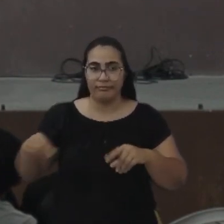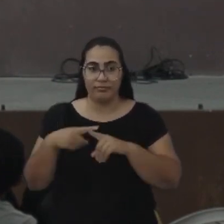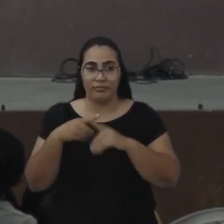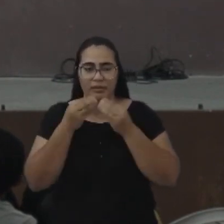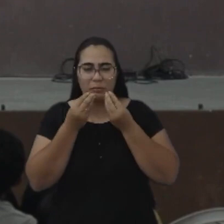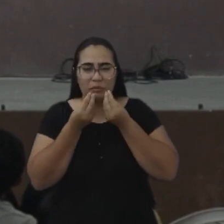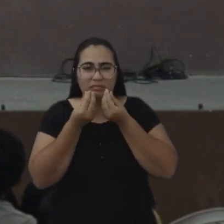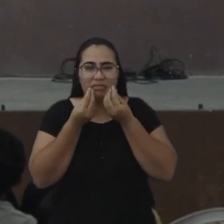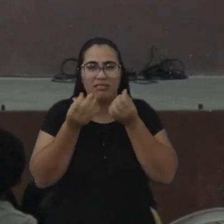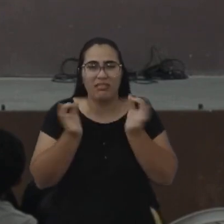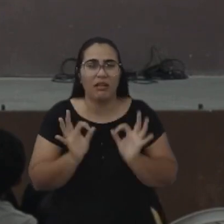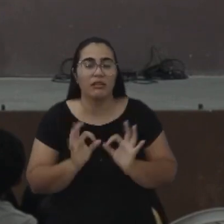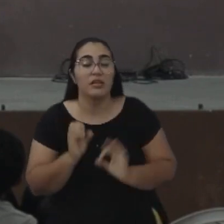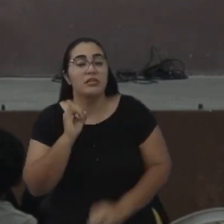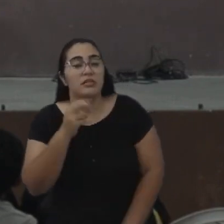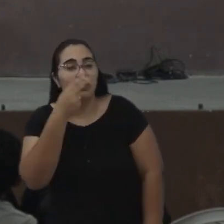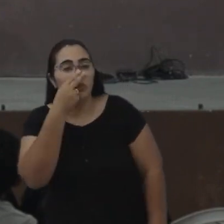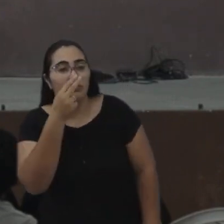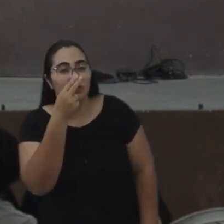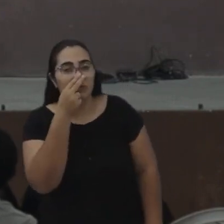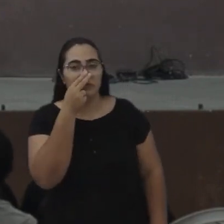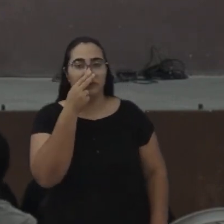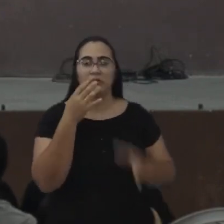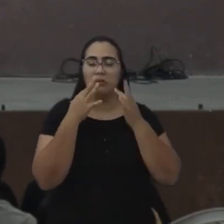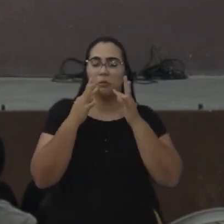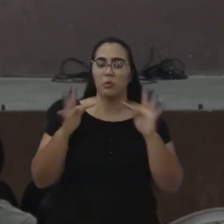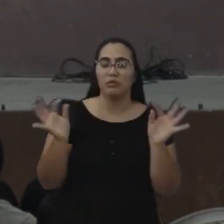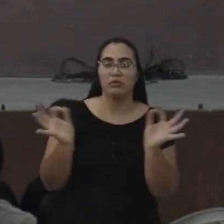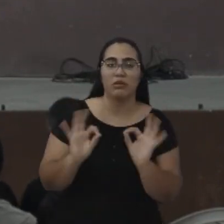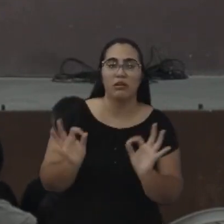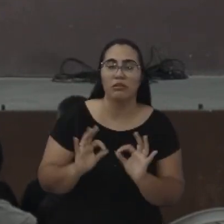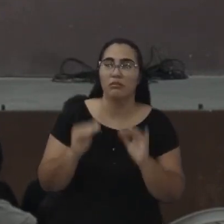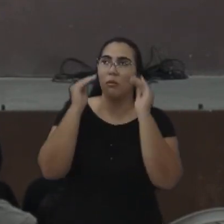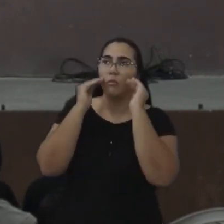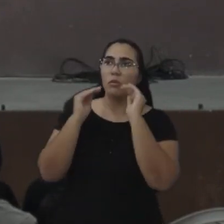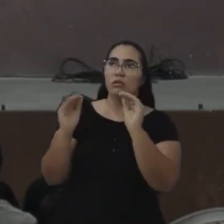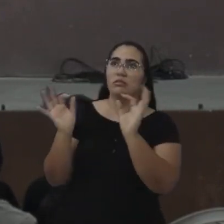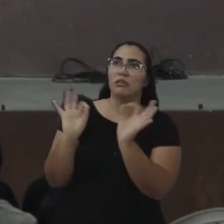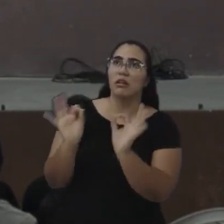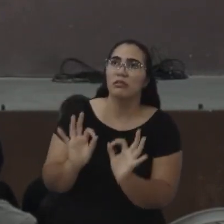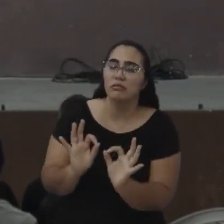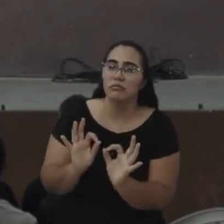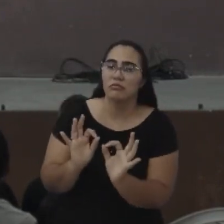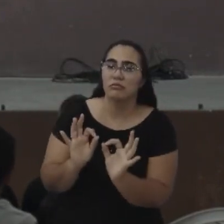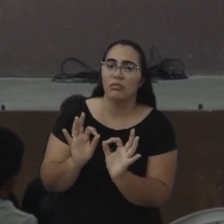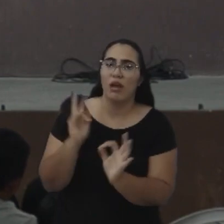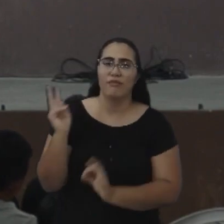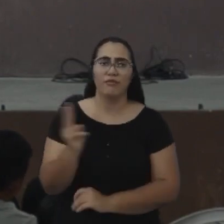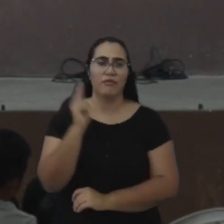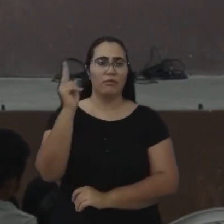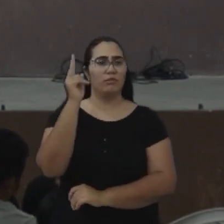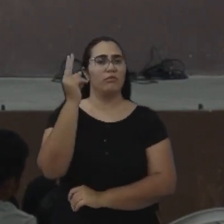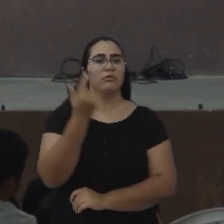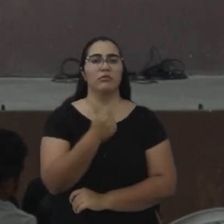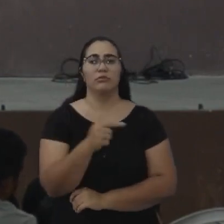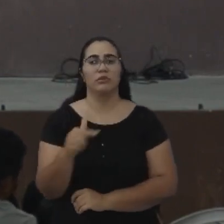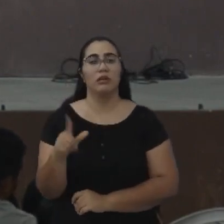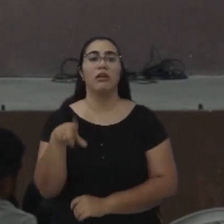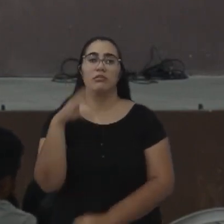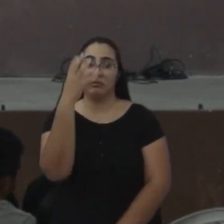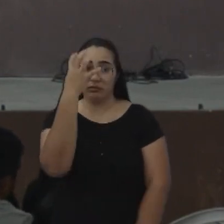Então, se o cristão não realiza a função para a qual ele foi chamado, ele deixa de ser cristão. Isso é muito